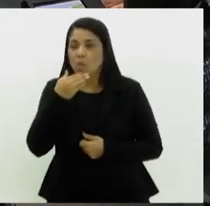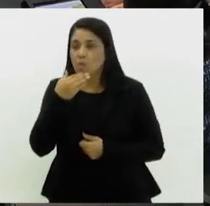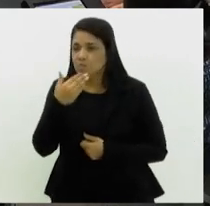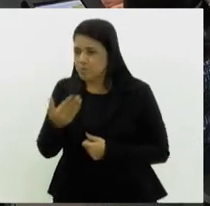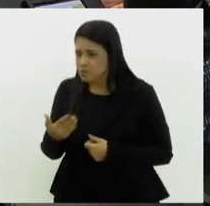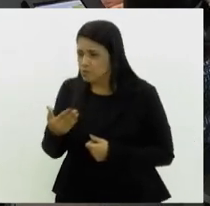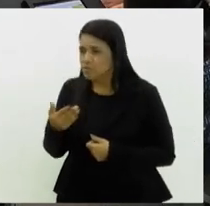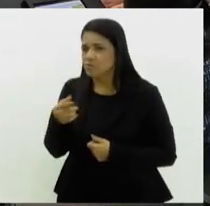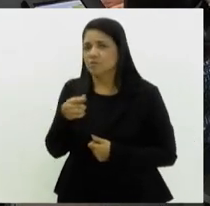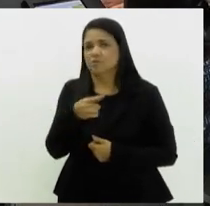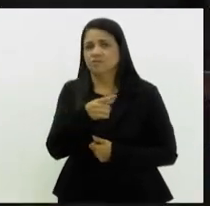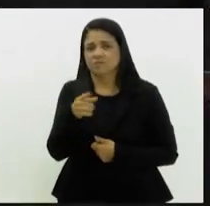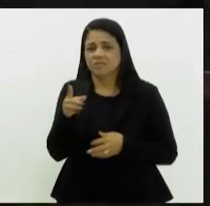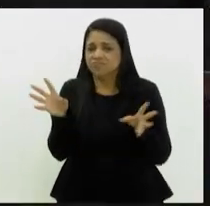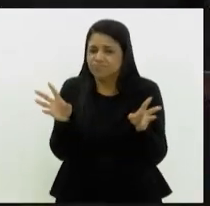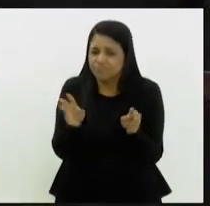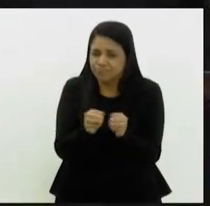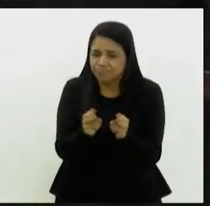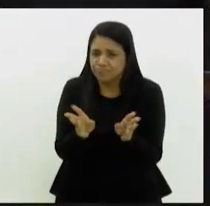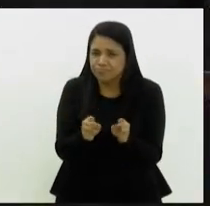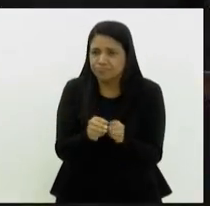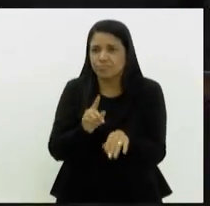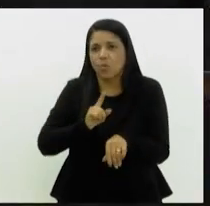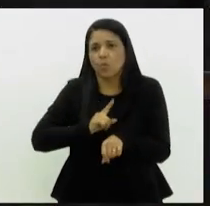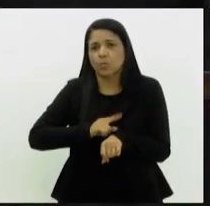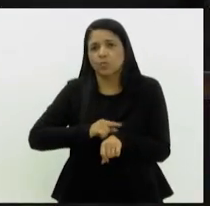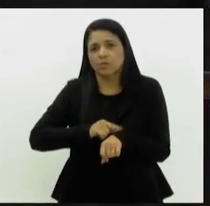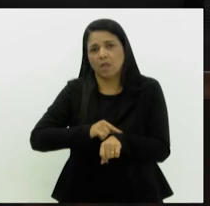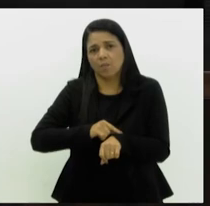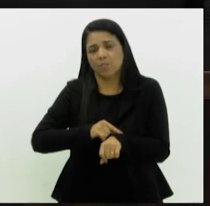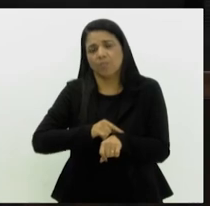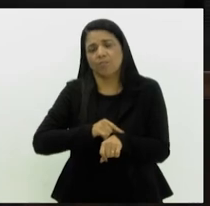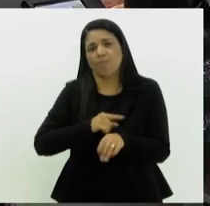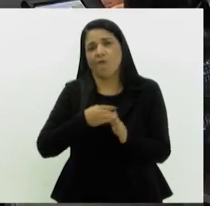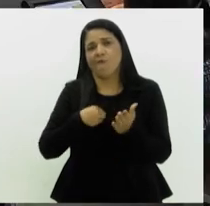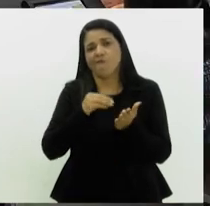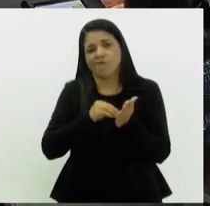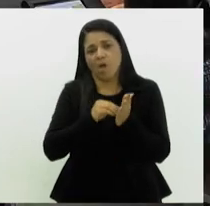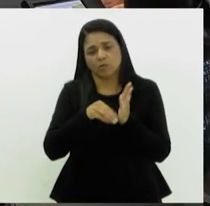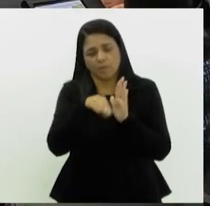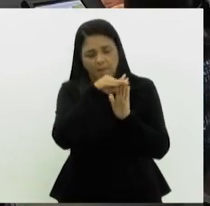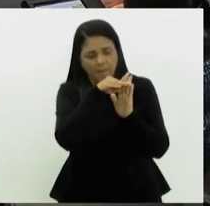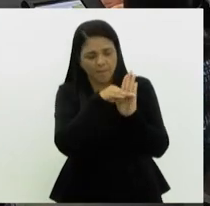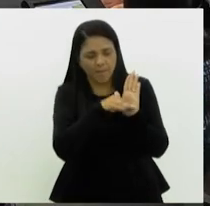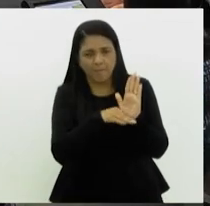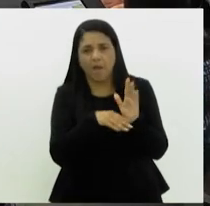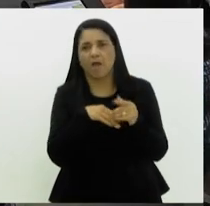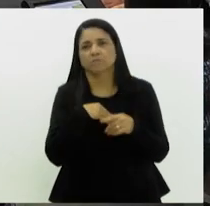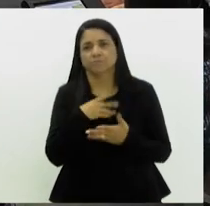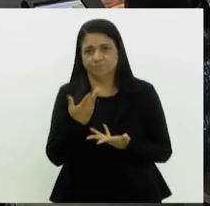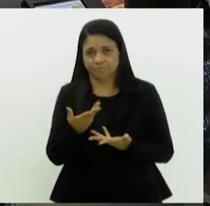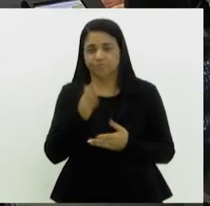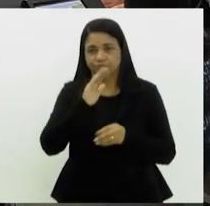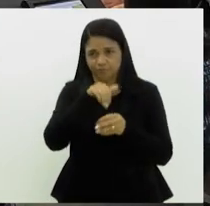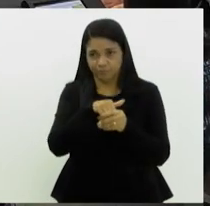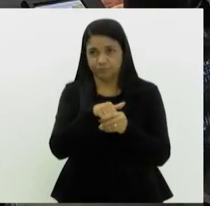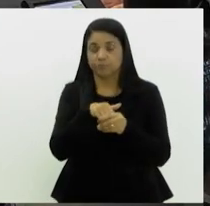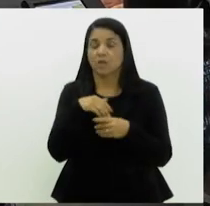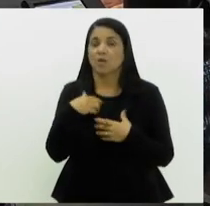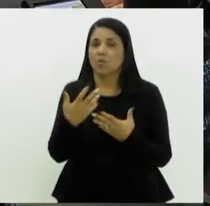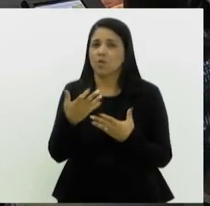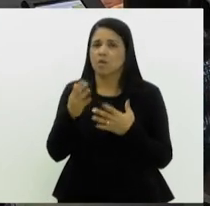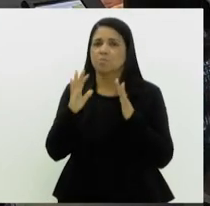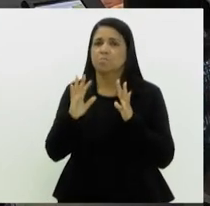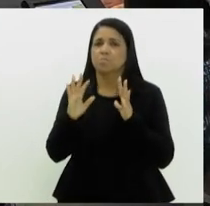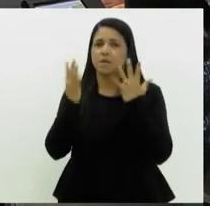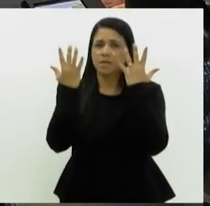fizesse com brevidade, por conta do tempo regimental, ainda falta o restante da pauta. Deputada Tia Ju, eu quero parabenizar a deputada